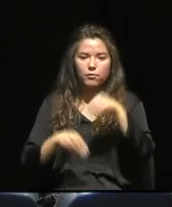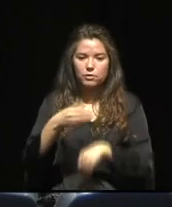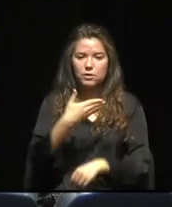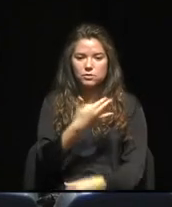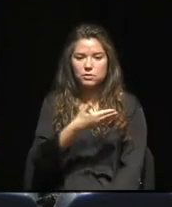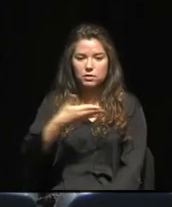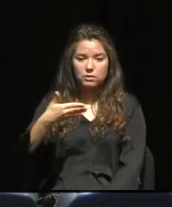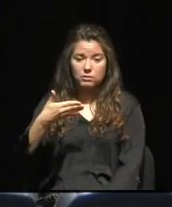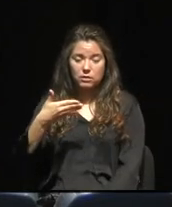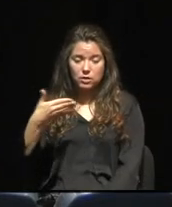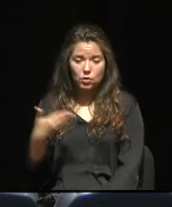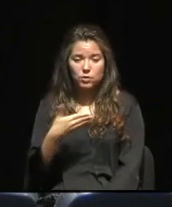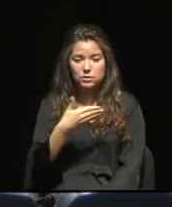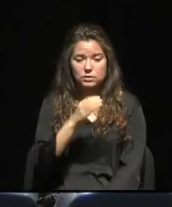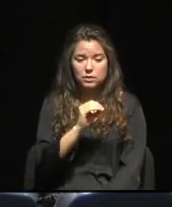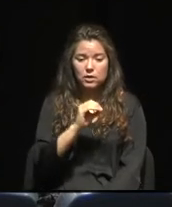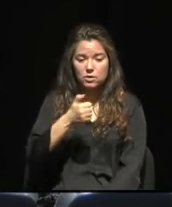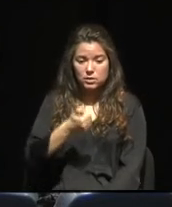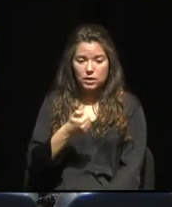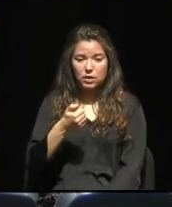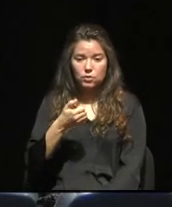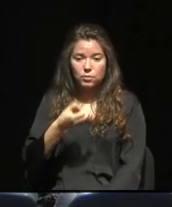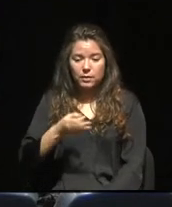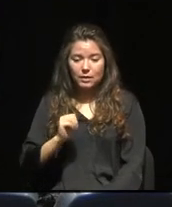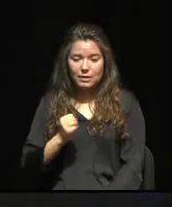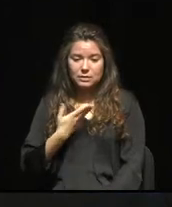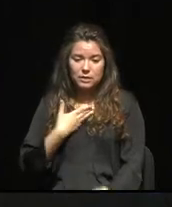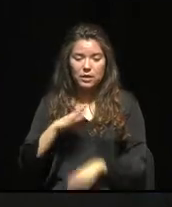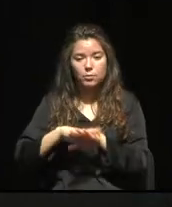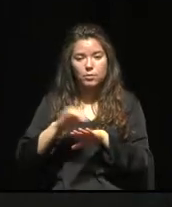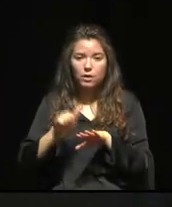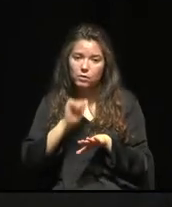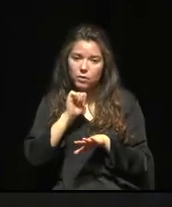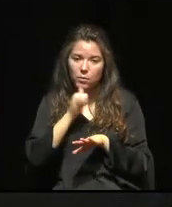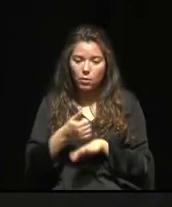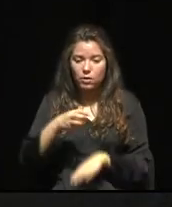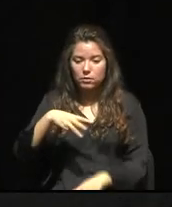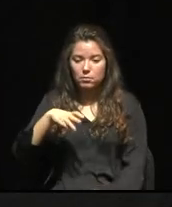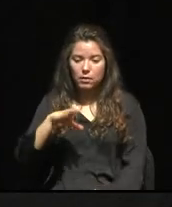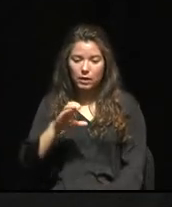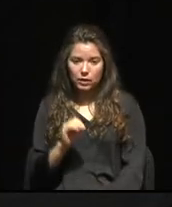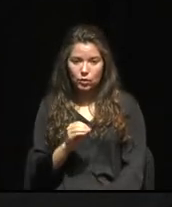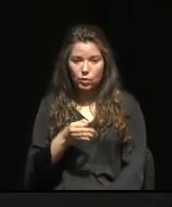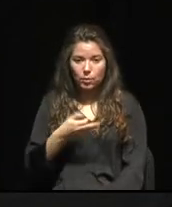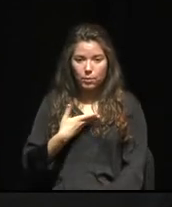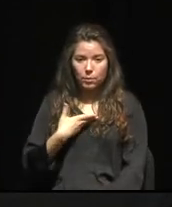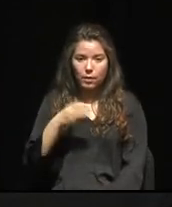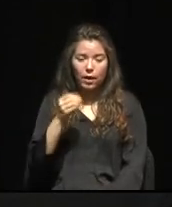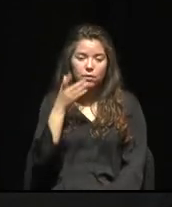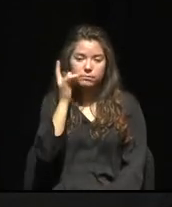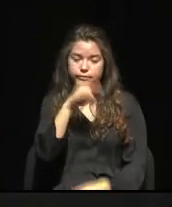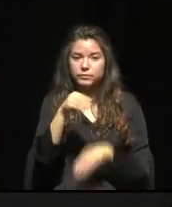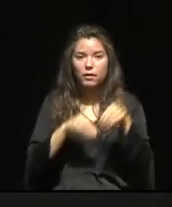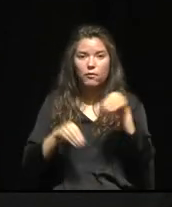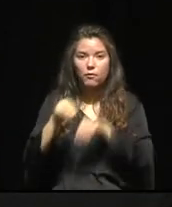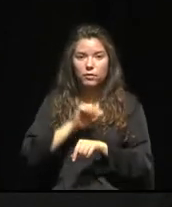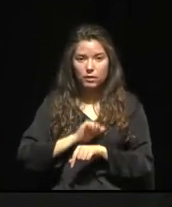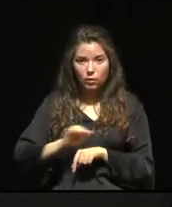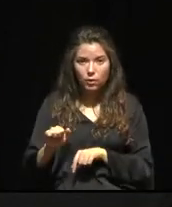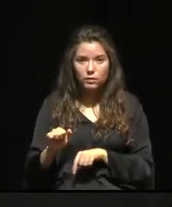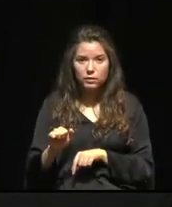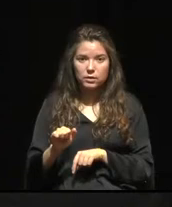11105 do PSD voto de pesar pelo falecimento de Mário Pardo quem Vota